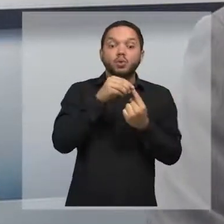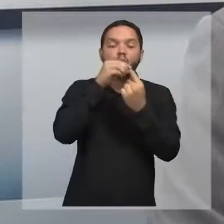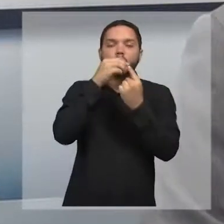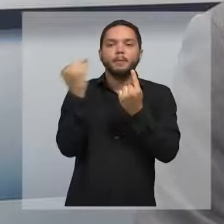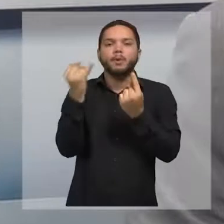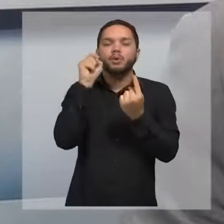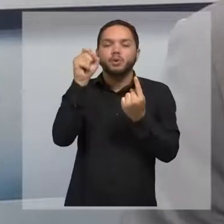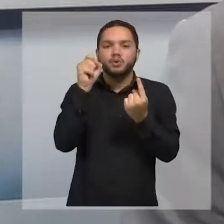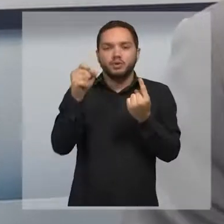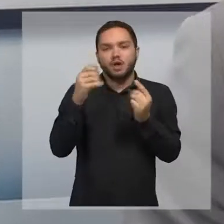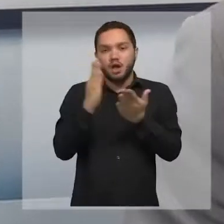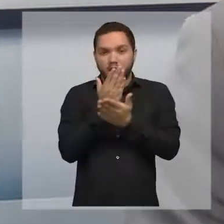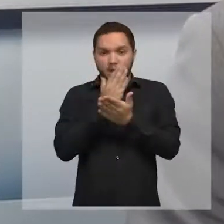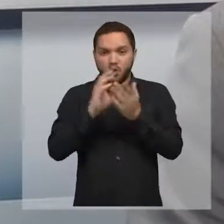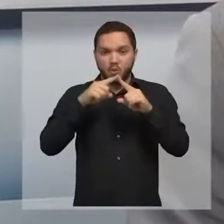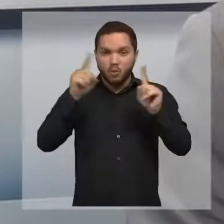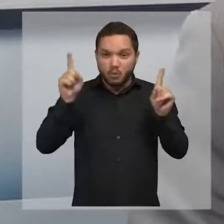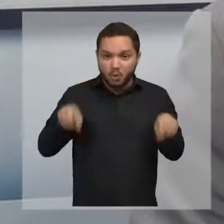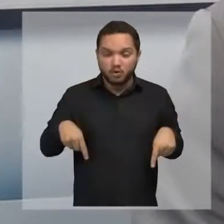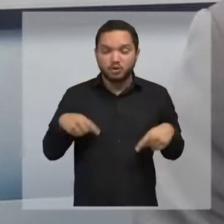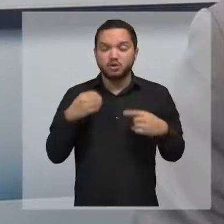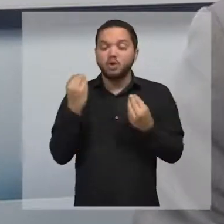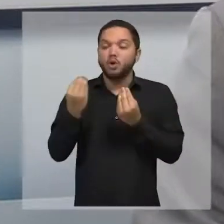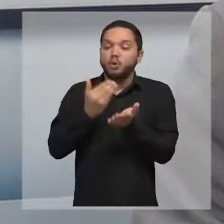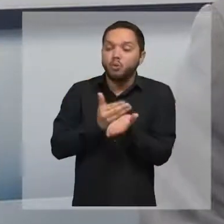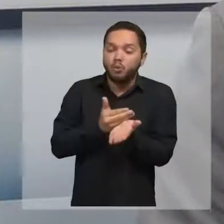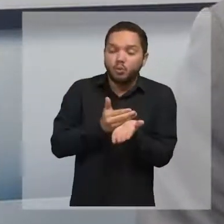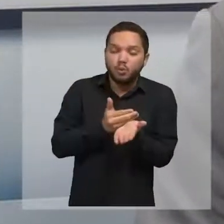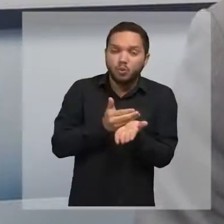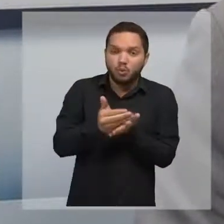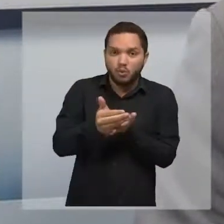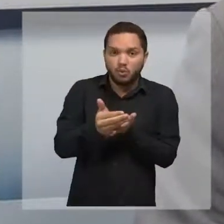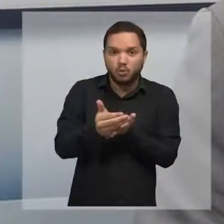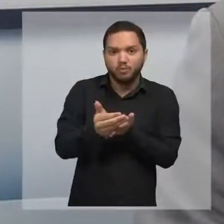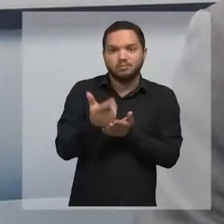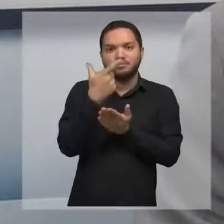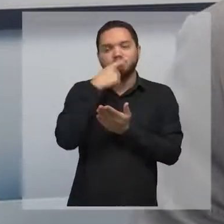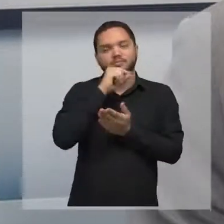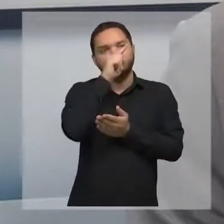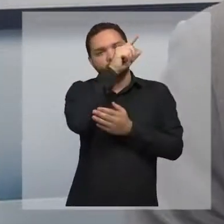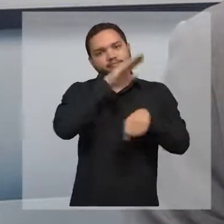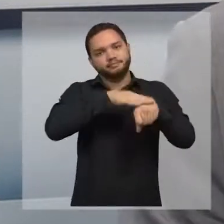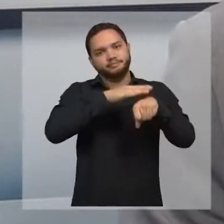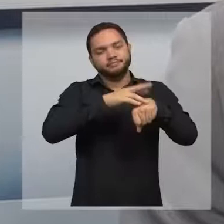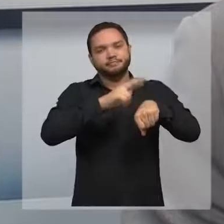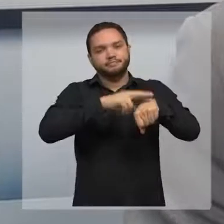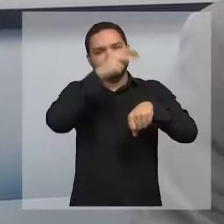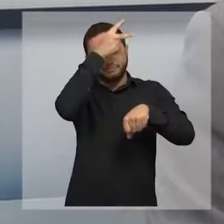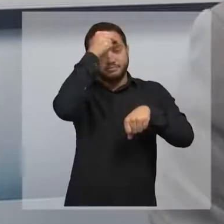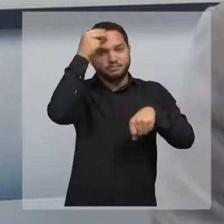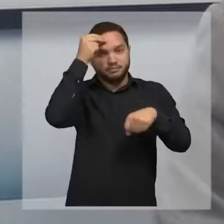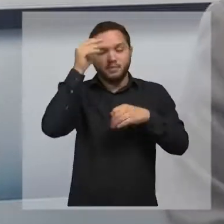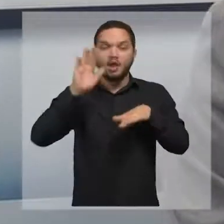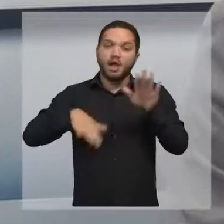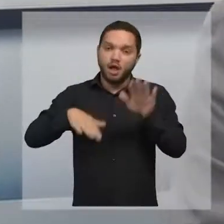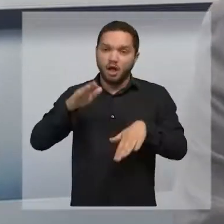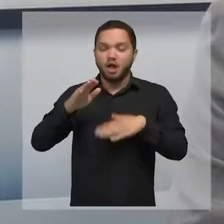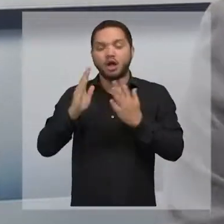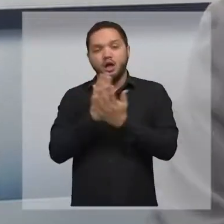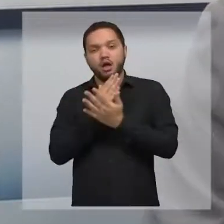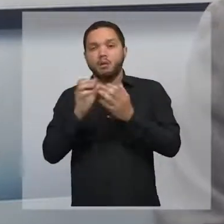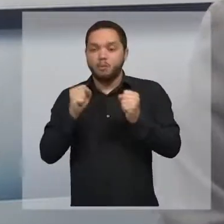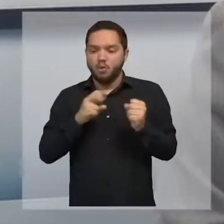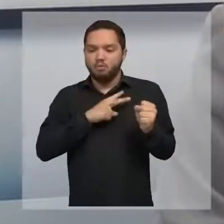que determinadas matérias só podem ser iniciadas, propostas, pelo Poder Executivo. outras matérias podem